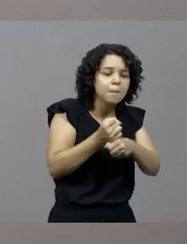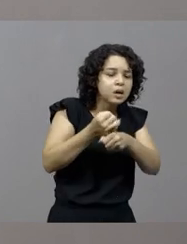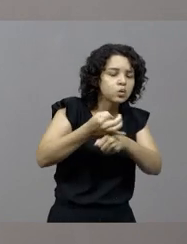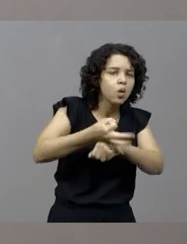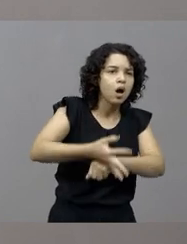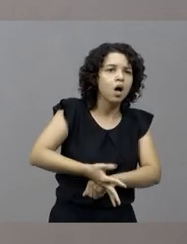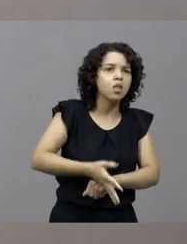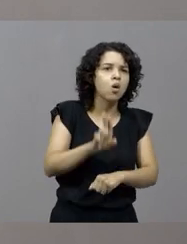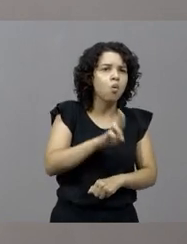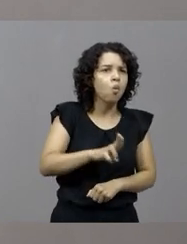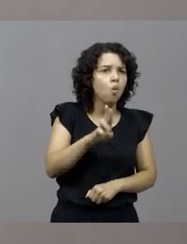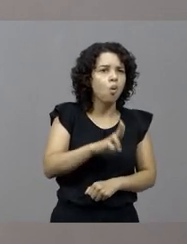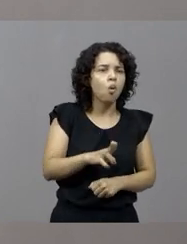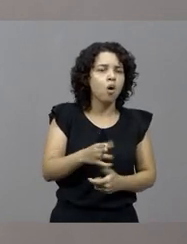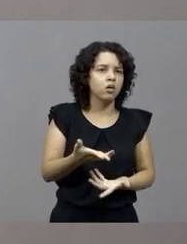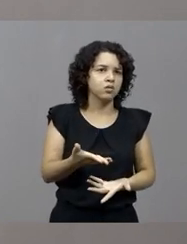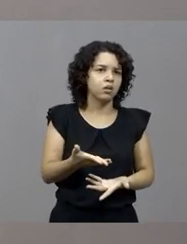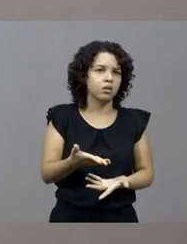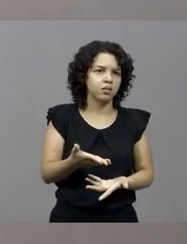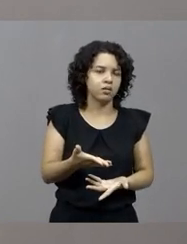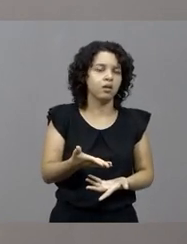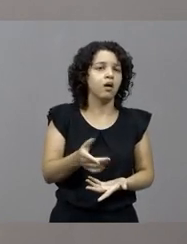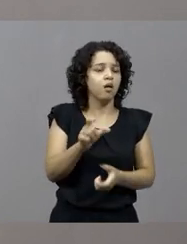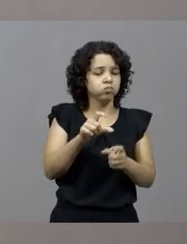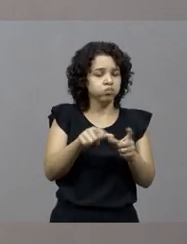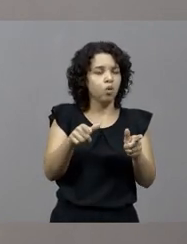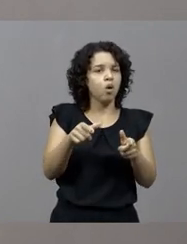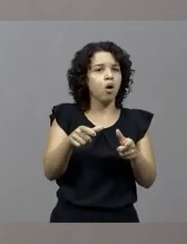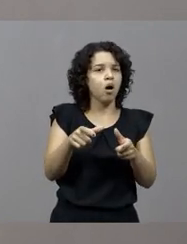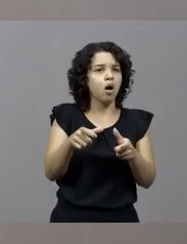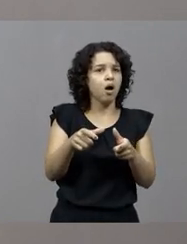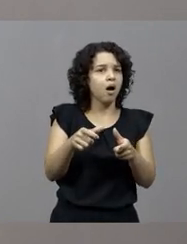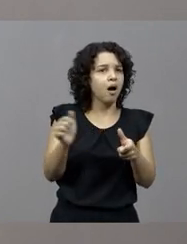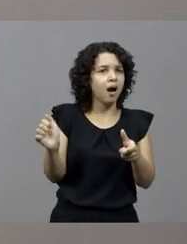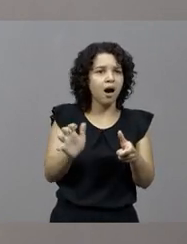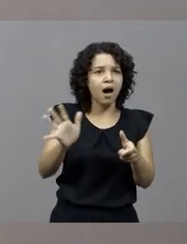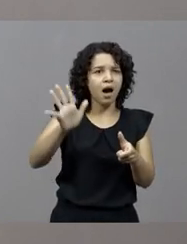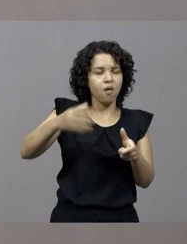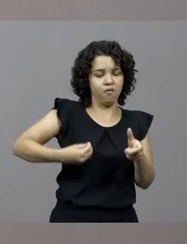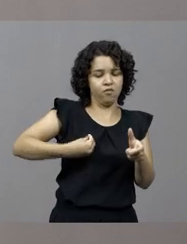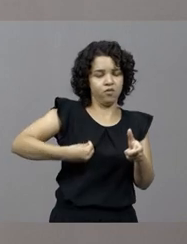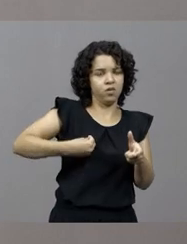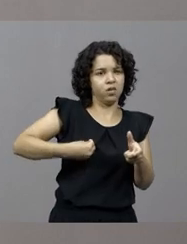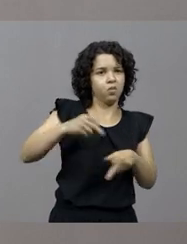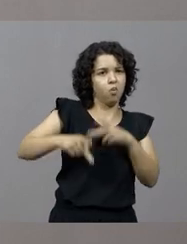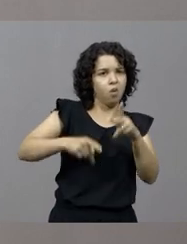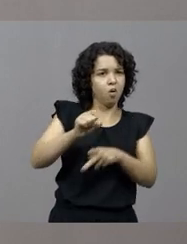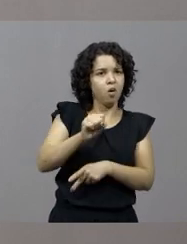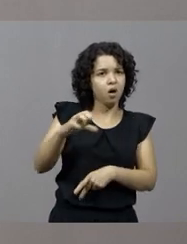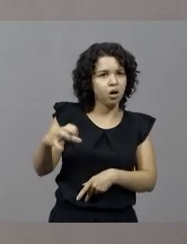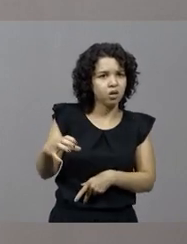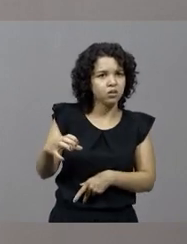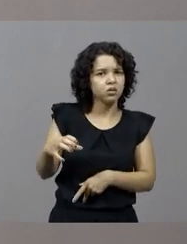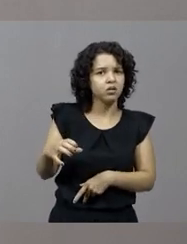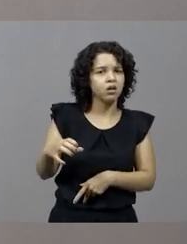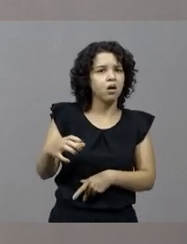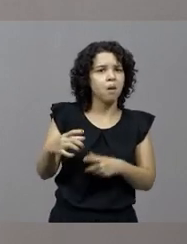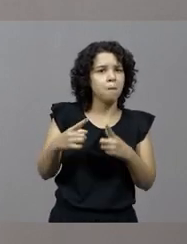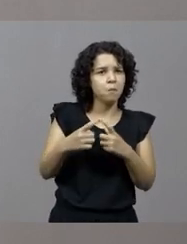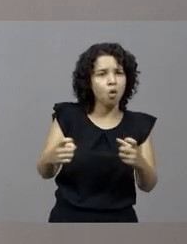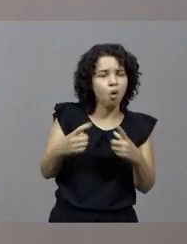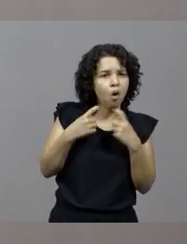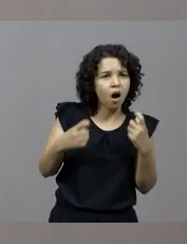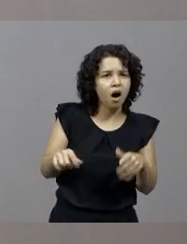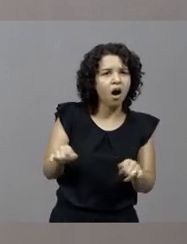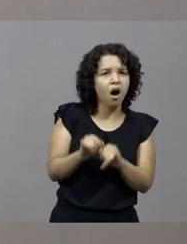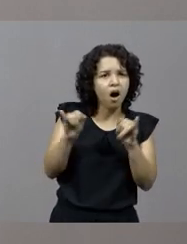artefato que não faz nada mais do que tornar ainda mais caro a vida do catarinense. Mais uma porcaria, uma anilha de